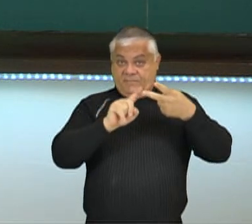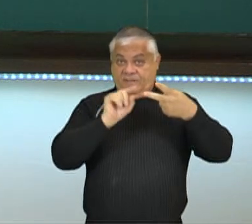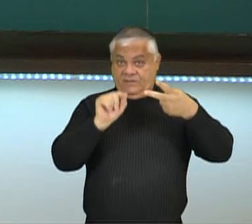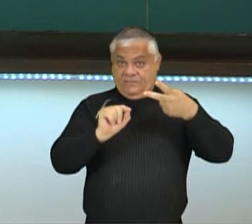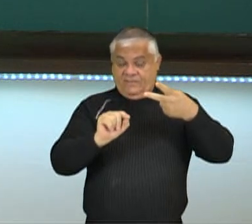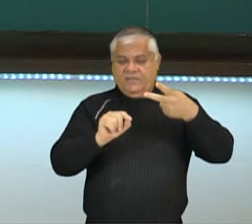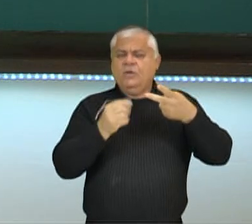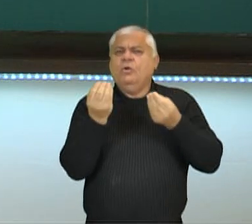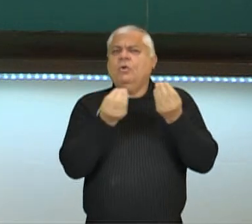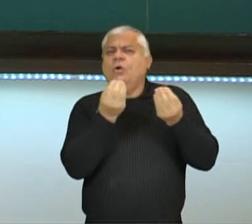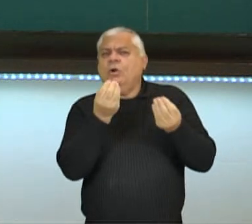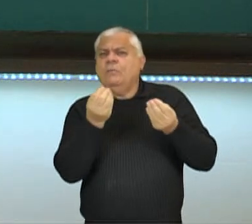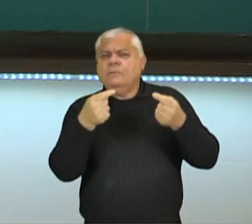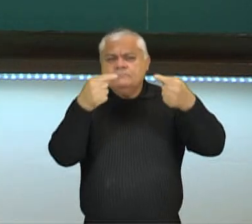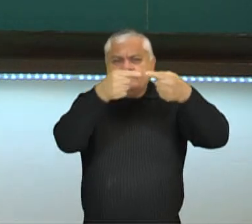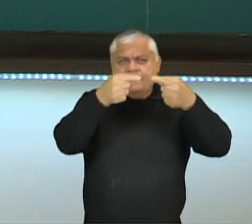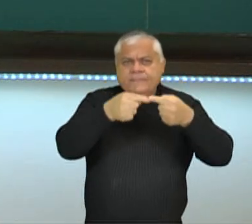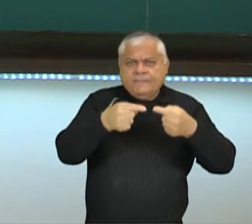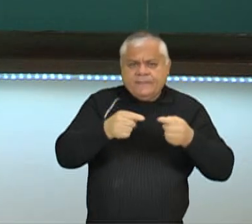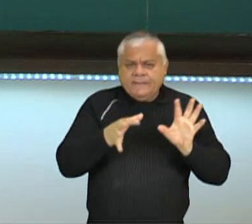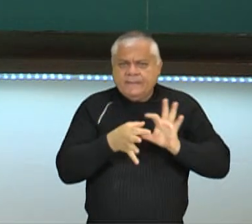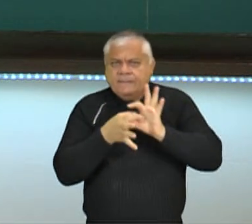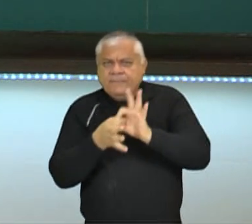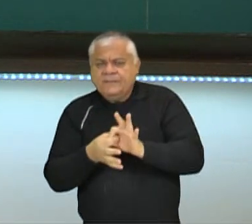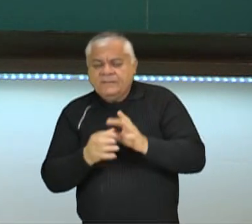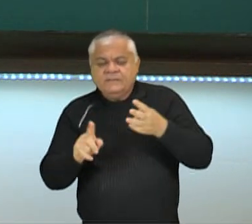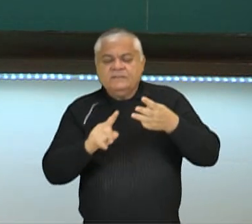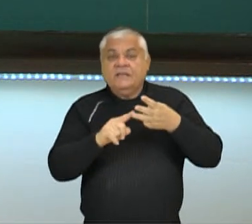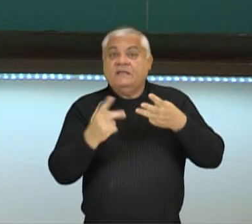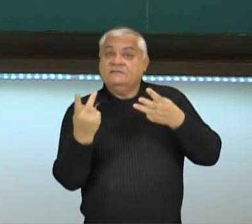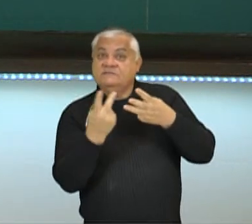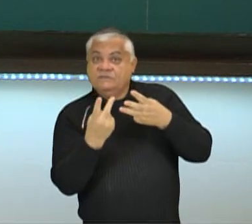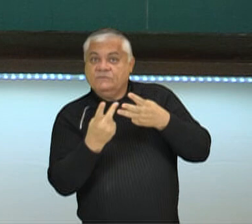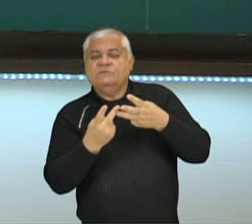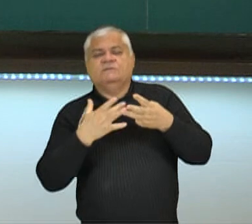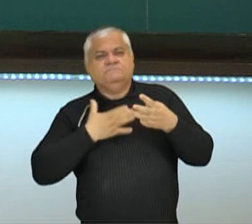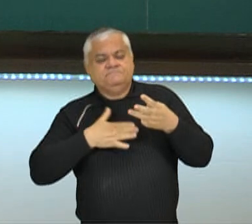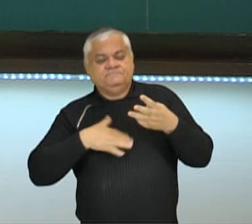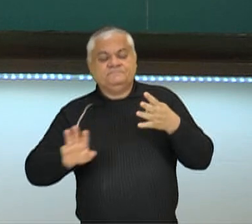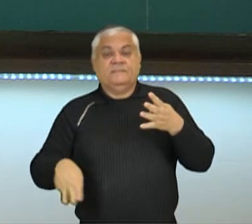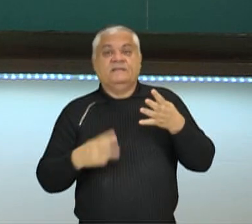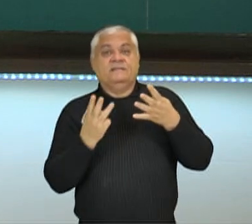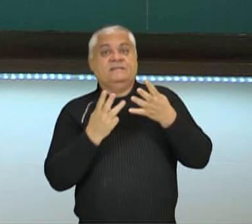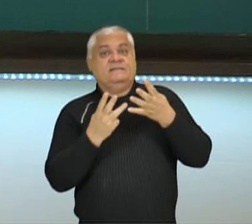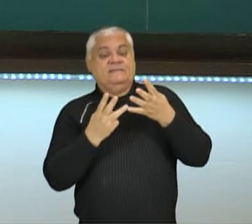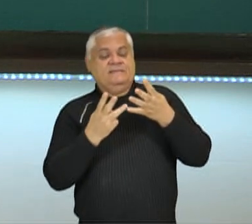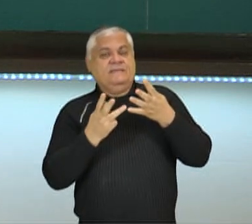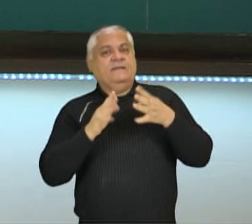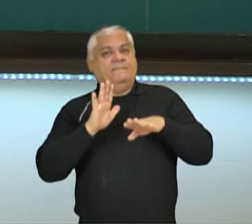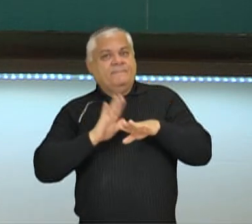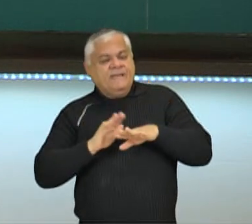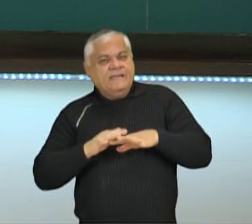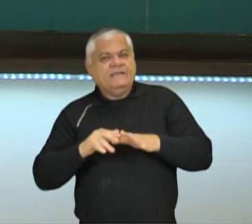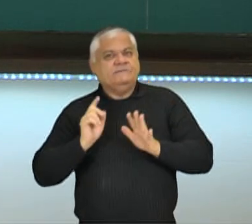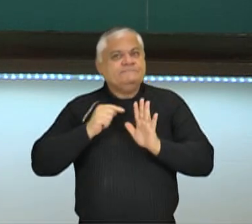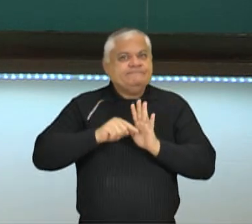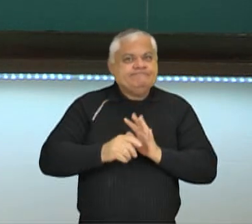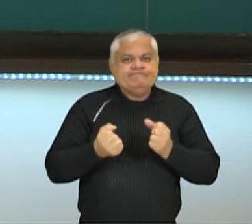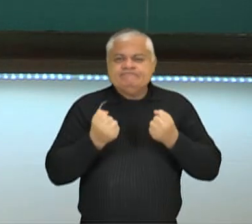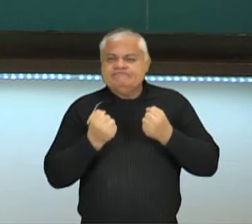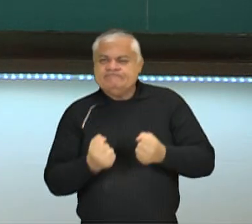estrutura funciona na hora que chegar a segunda, que também é mais tranquila, a terceira, que é um pouco mais